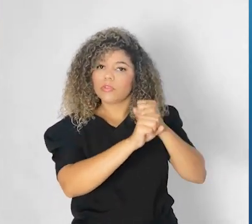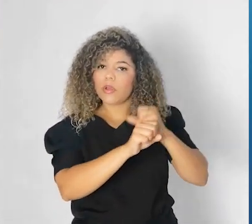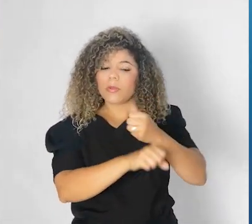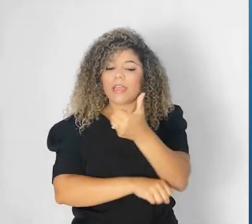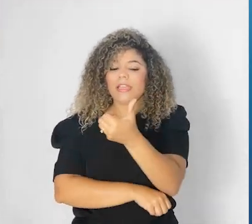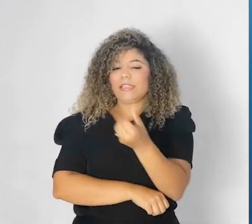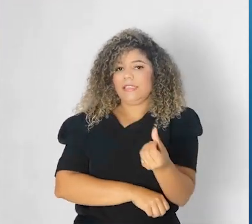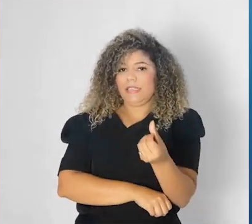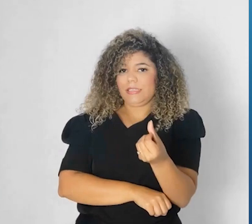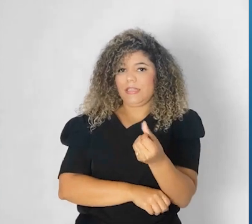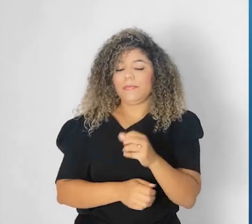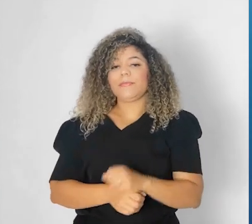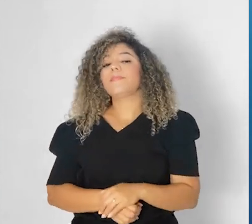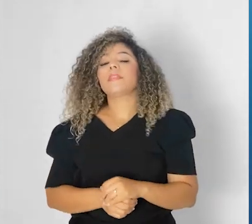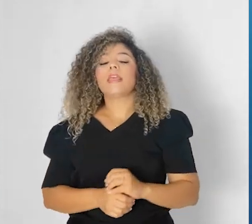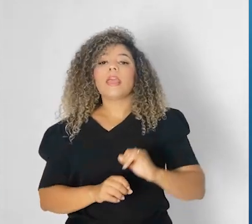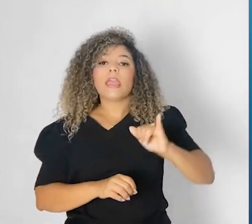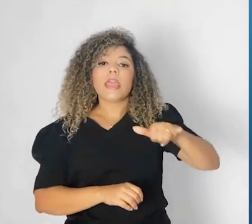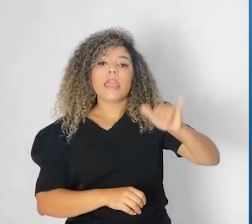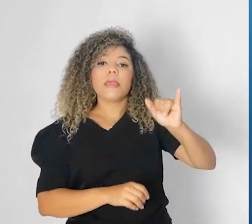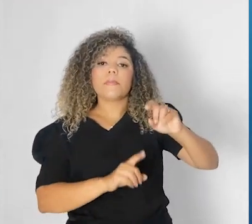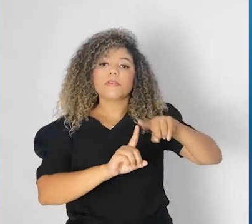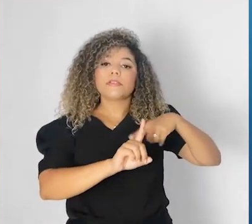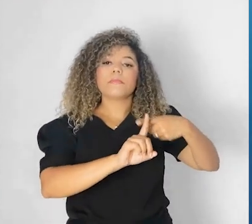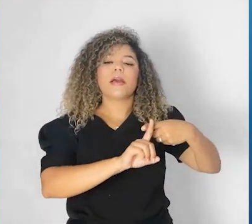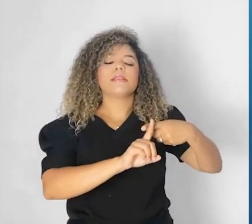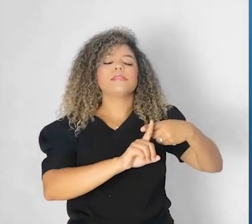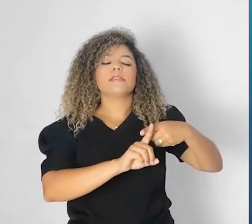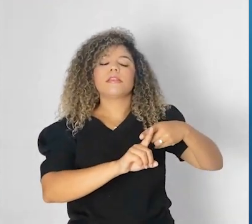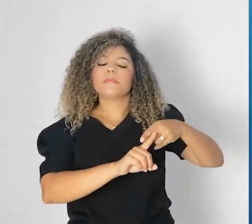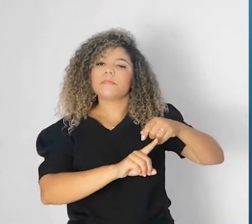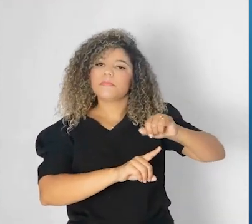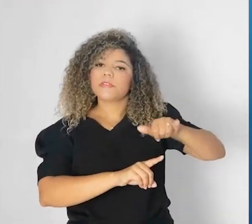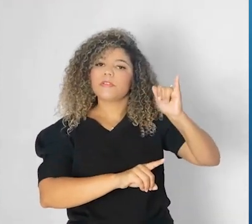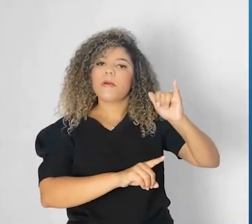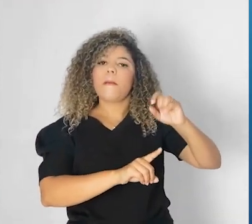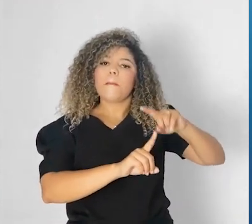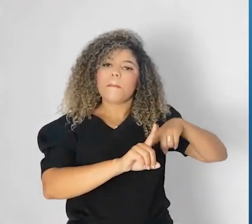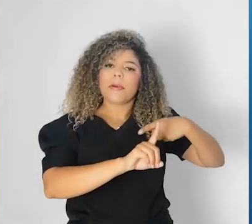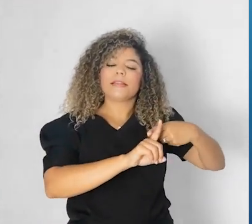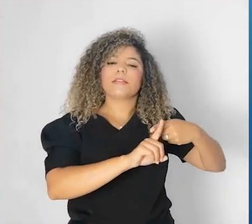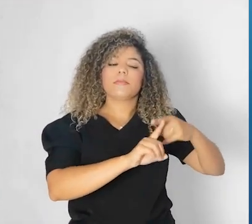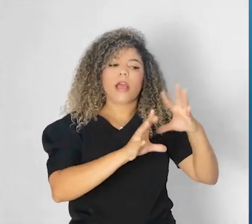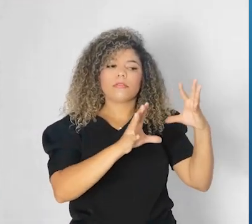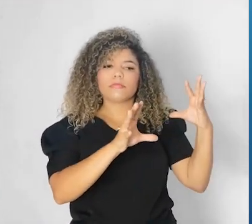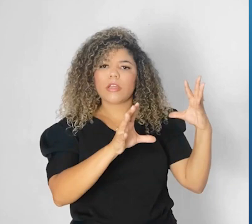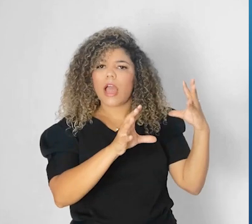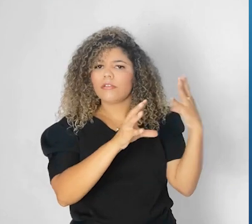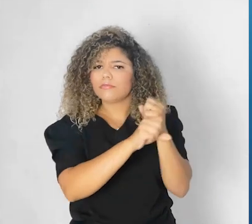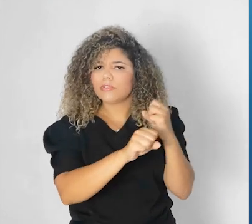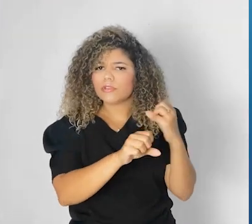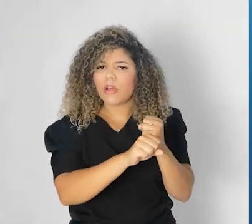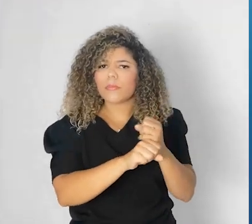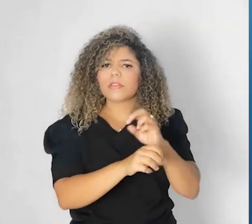igual. Y mais y é 2y, mais y é 3y, mais y, 4y.